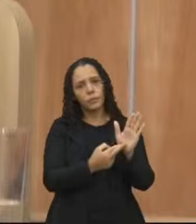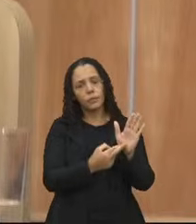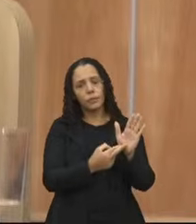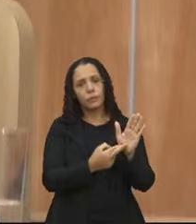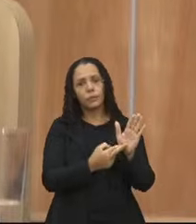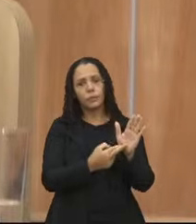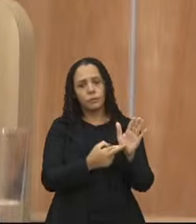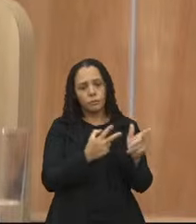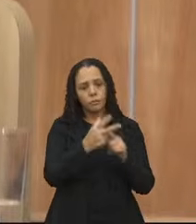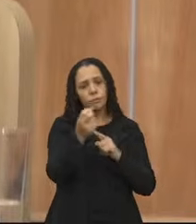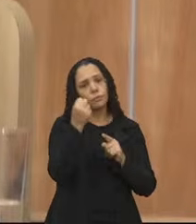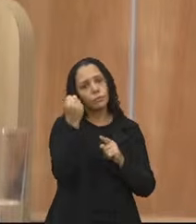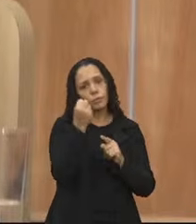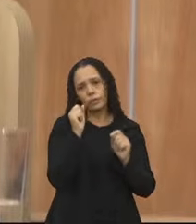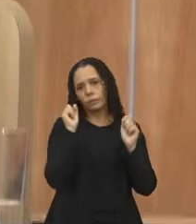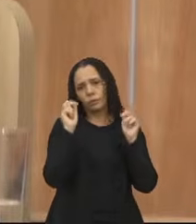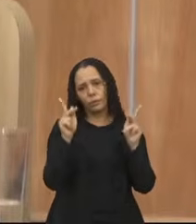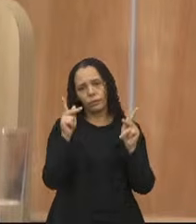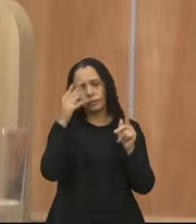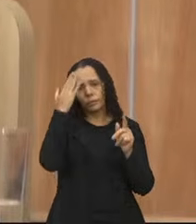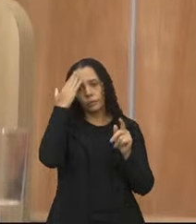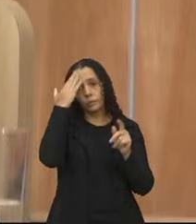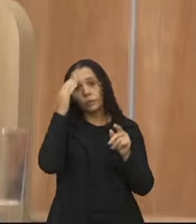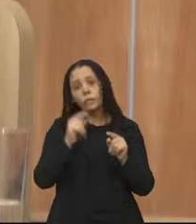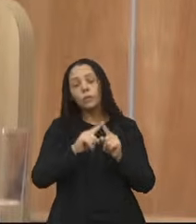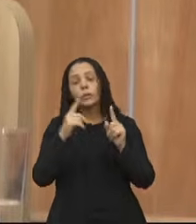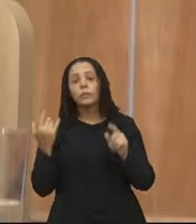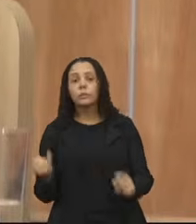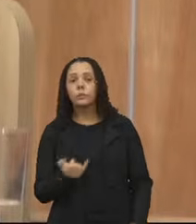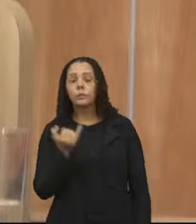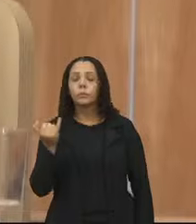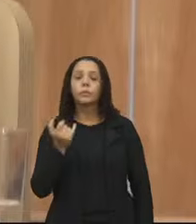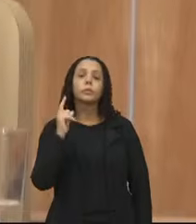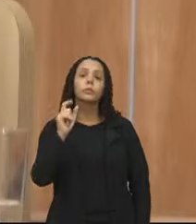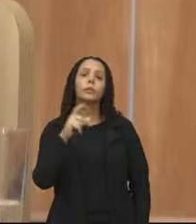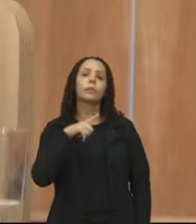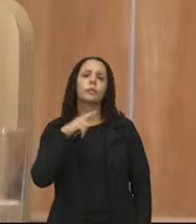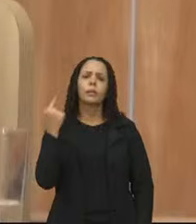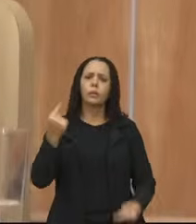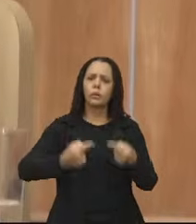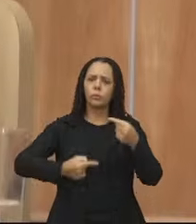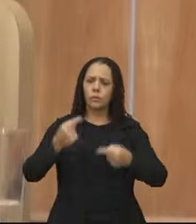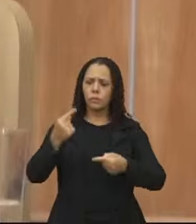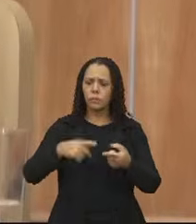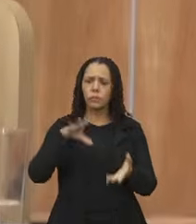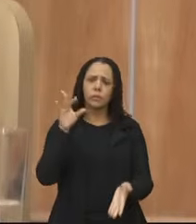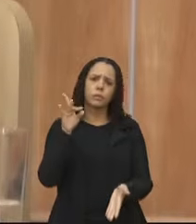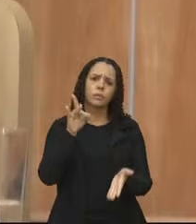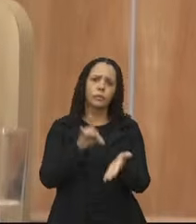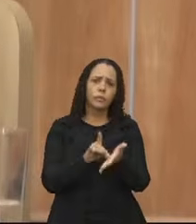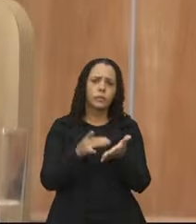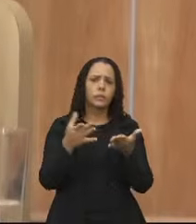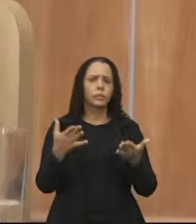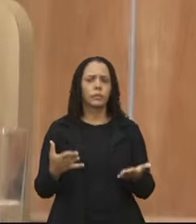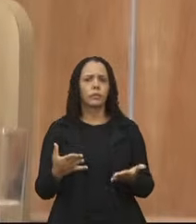acabar prevalecendo. Mas também é muito importante que a gente consiga travar um debate honesto, um debate que qualifique o